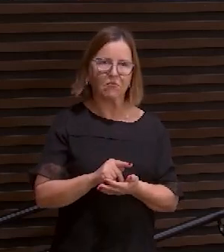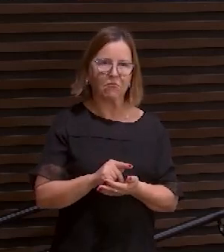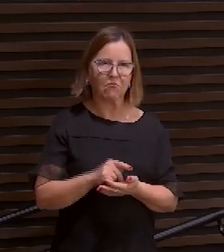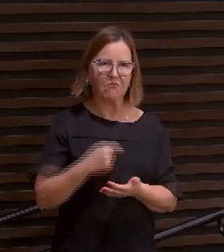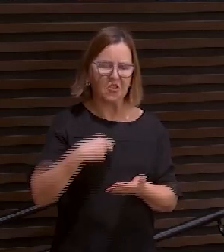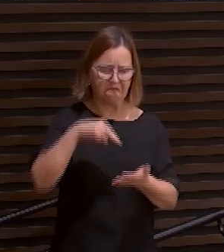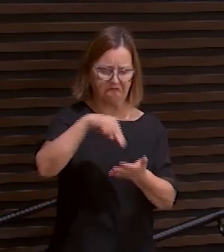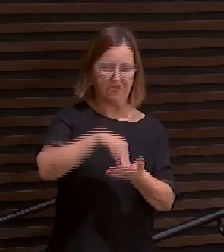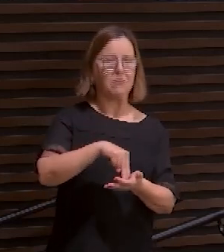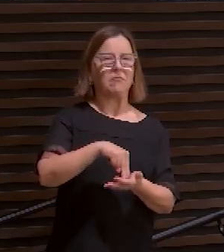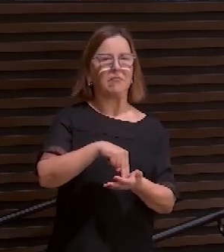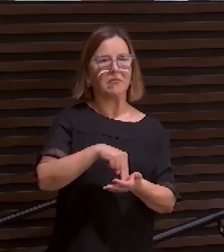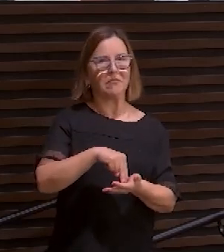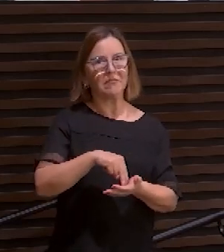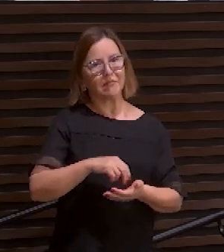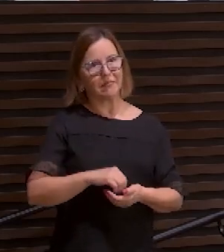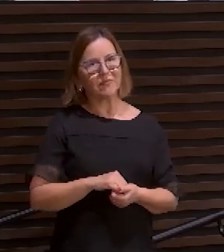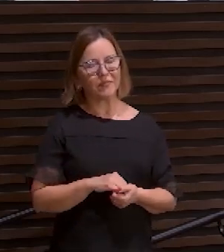Daqui eu não saio.